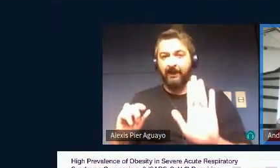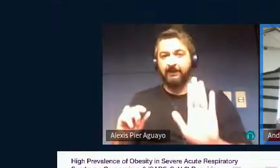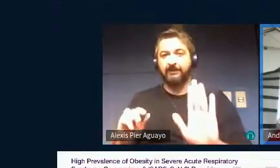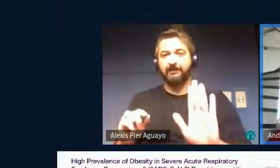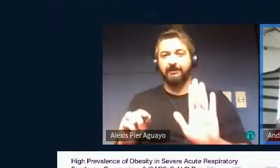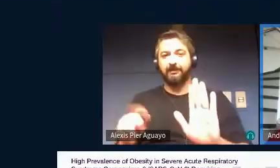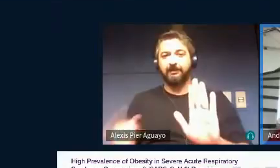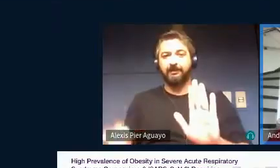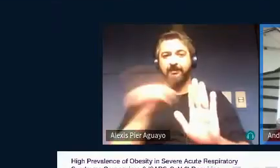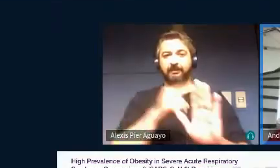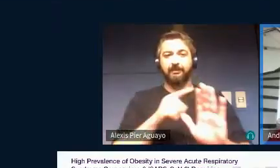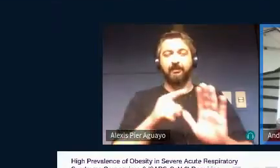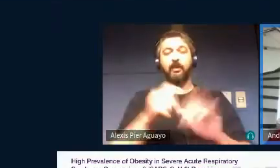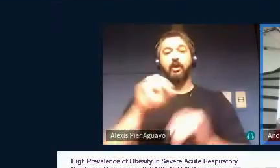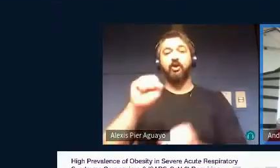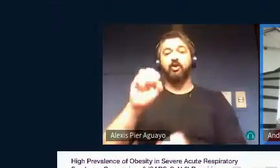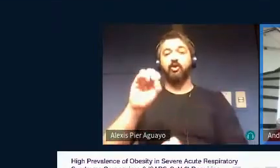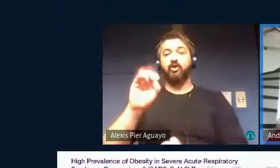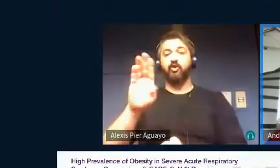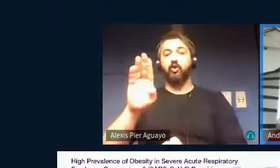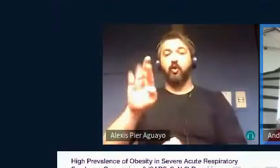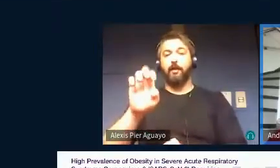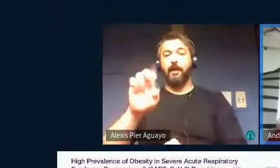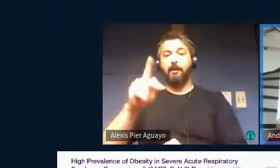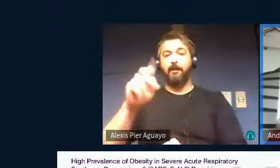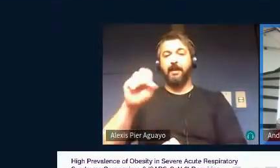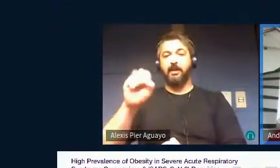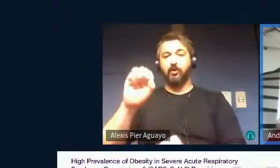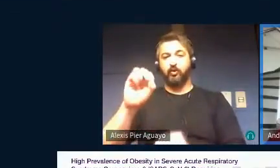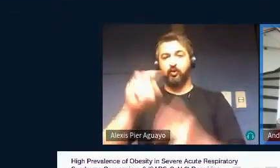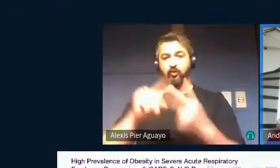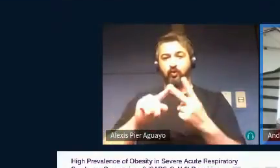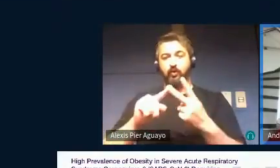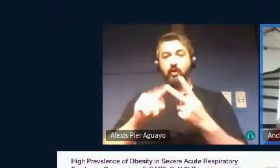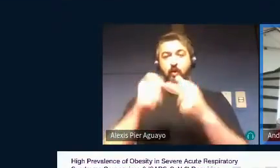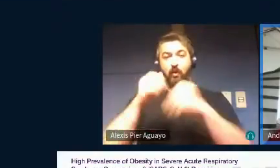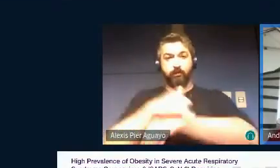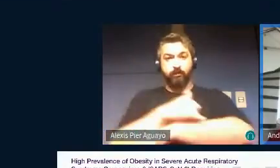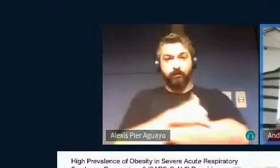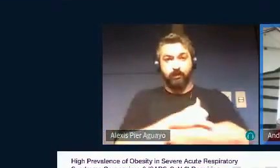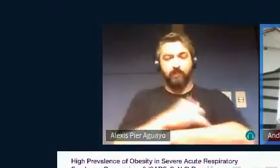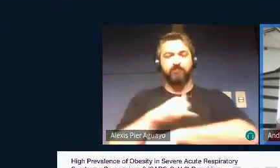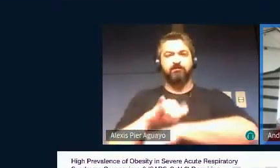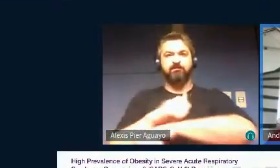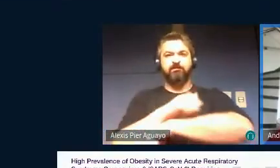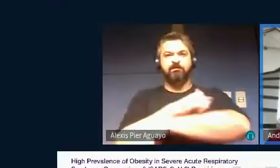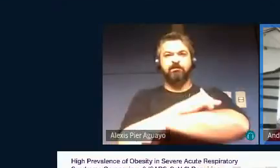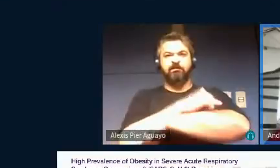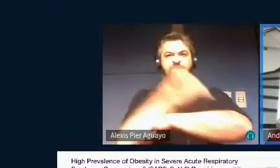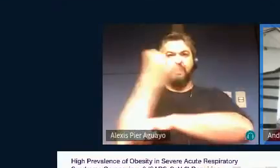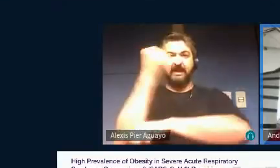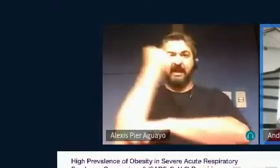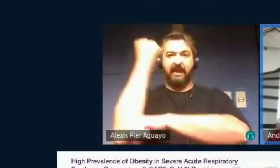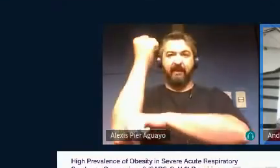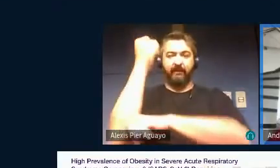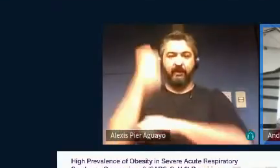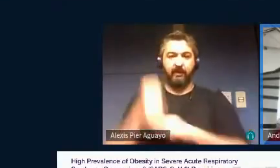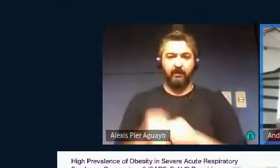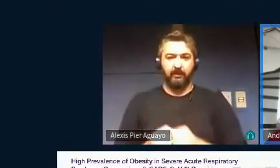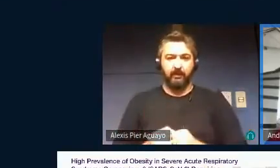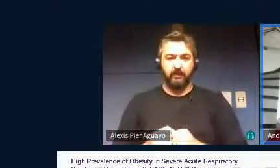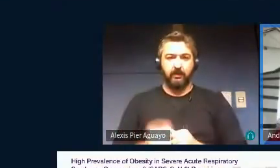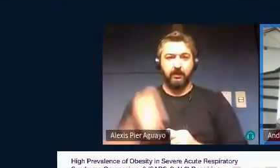aqui sobrepeso, obesidade e obesidade mórbida. Então, a gente realmente já está vendo uma incidência